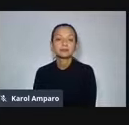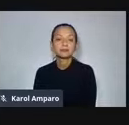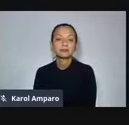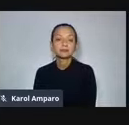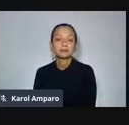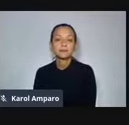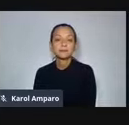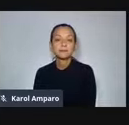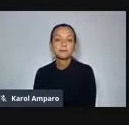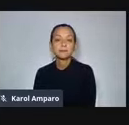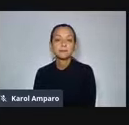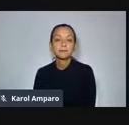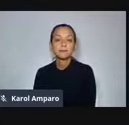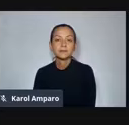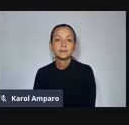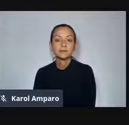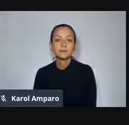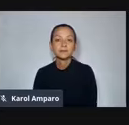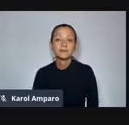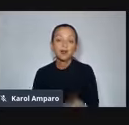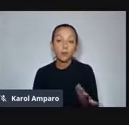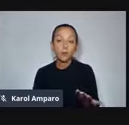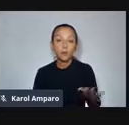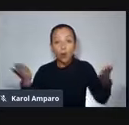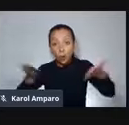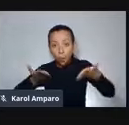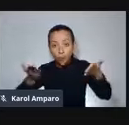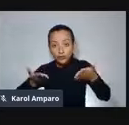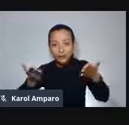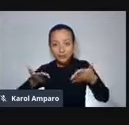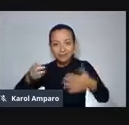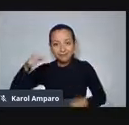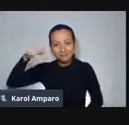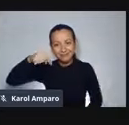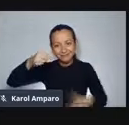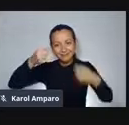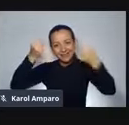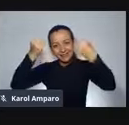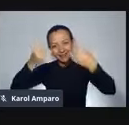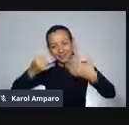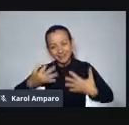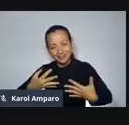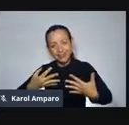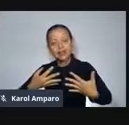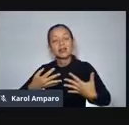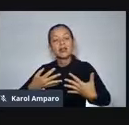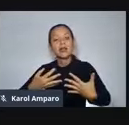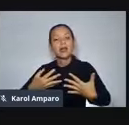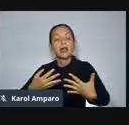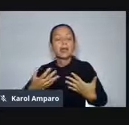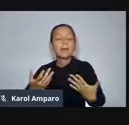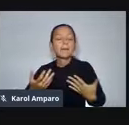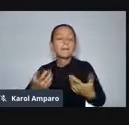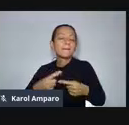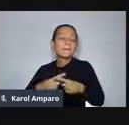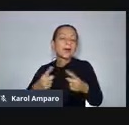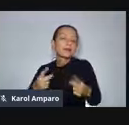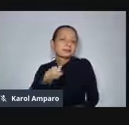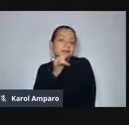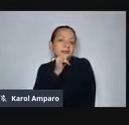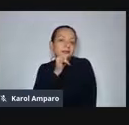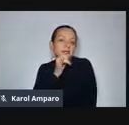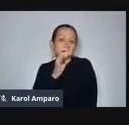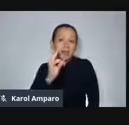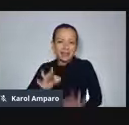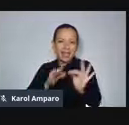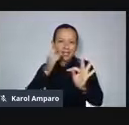Obviamente, isso que nós estamos fazendo hoje aqui, né? Jamais, por mais que a tecnologia avance, vai tirar